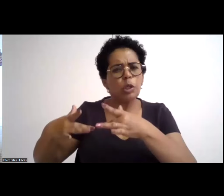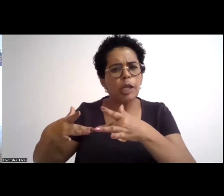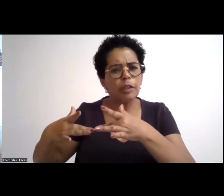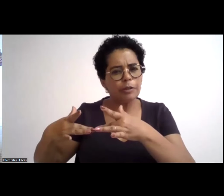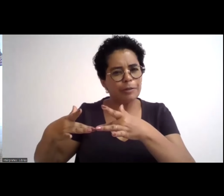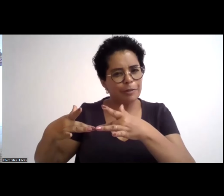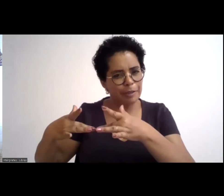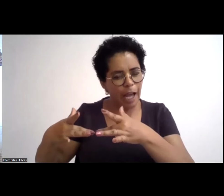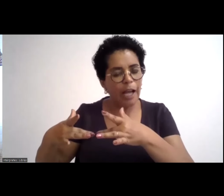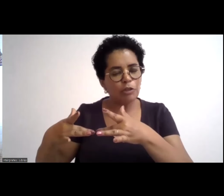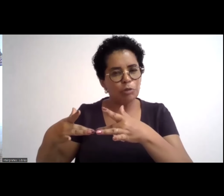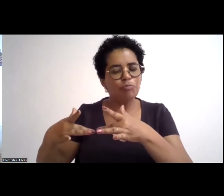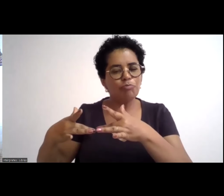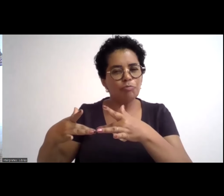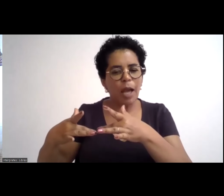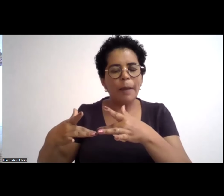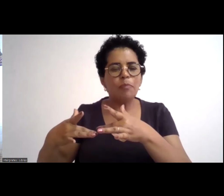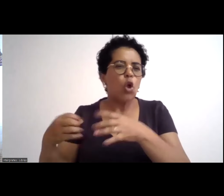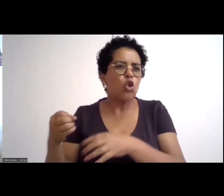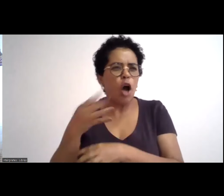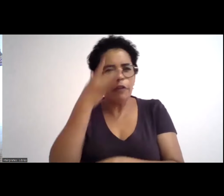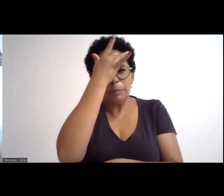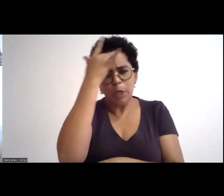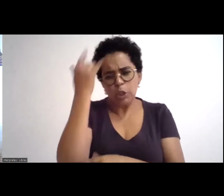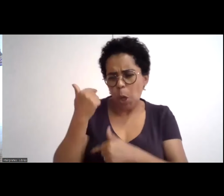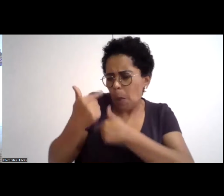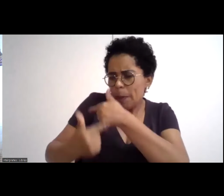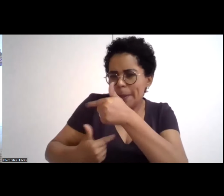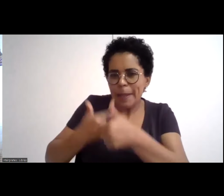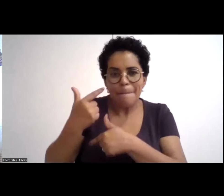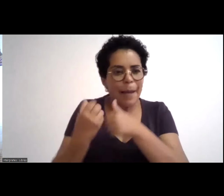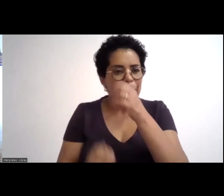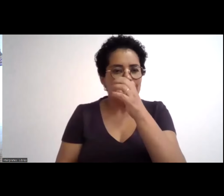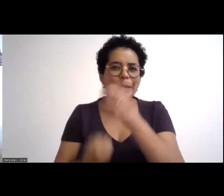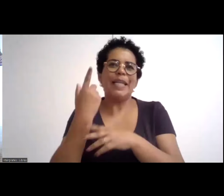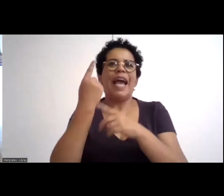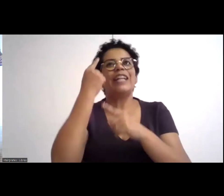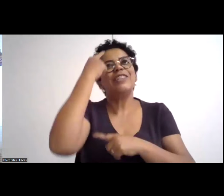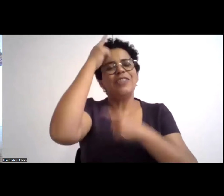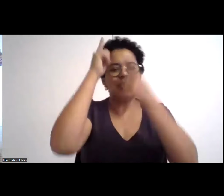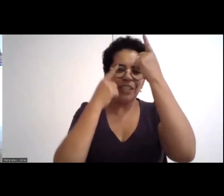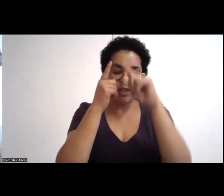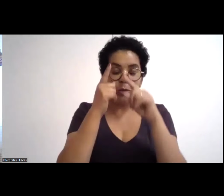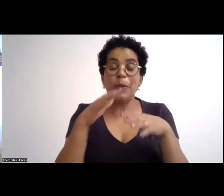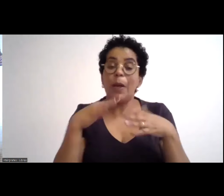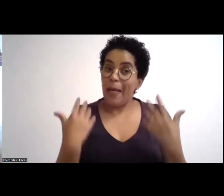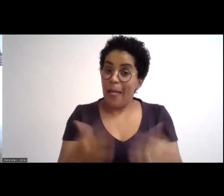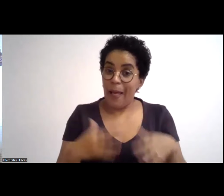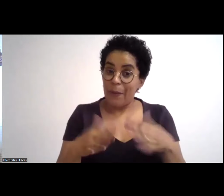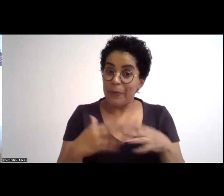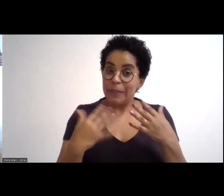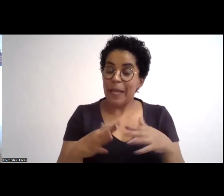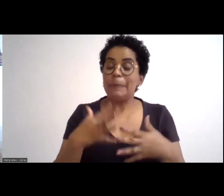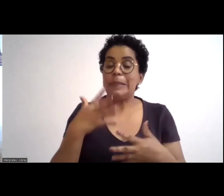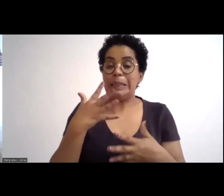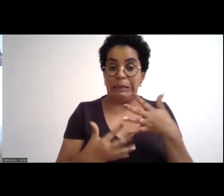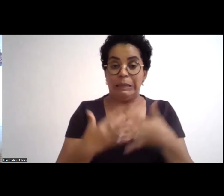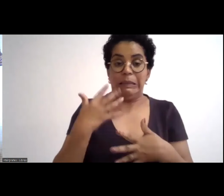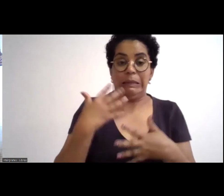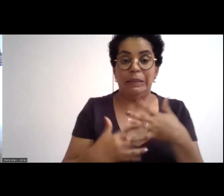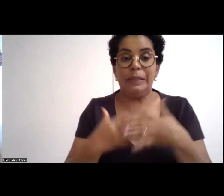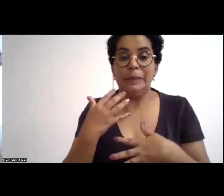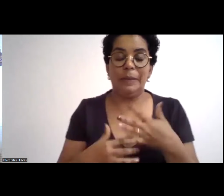de novos adubos, não é? Para a gente reinventar o humano. A coisa está feia. Acho que não há ninguém muito,